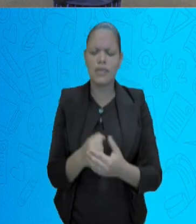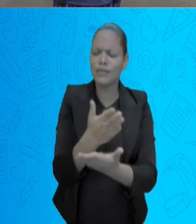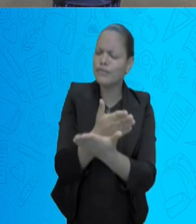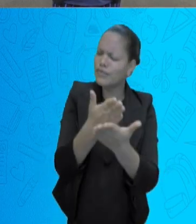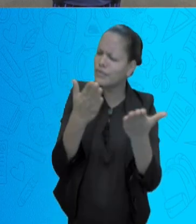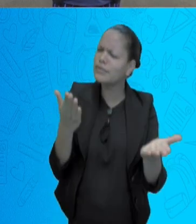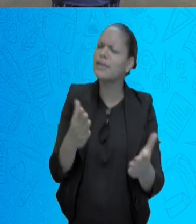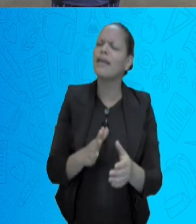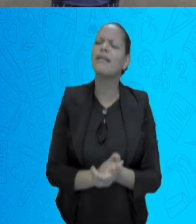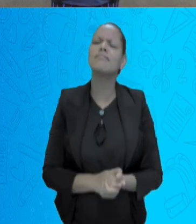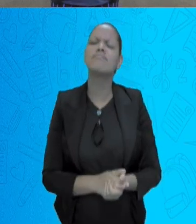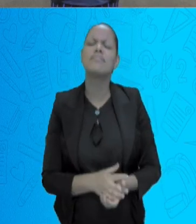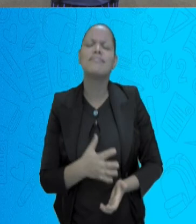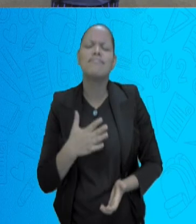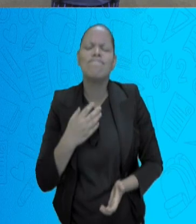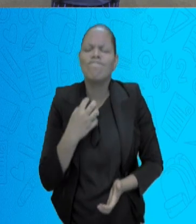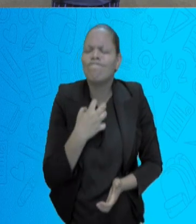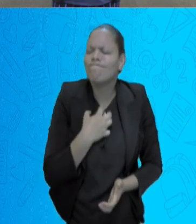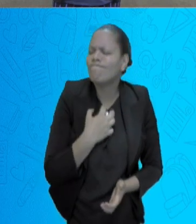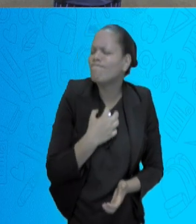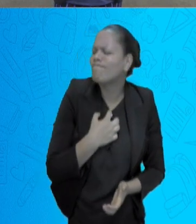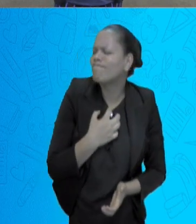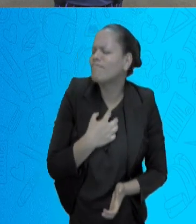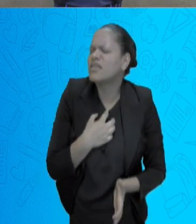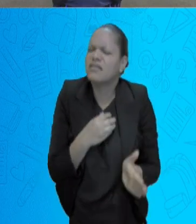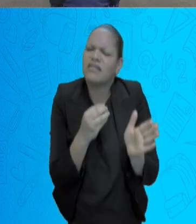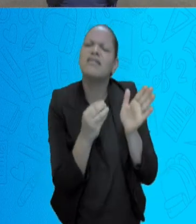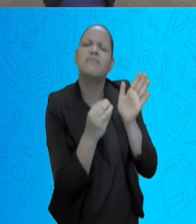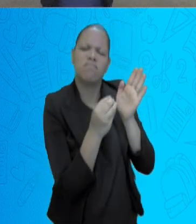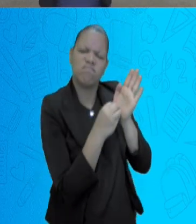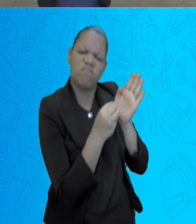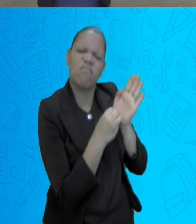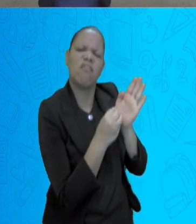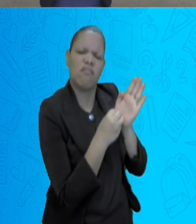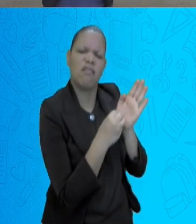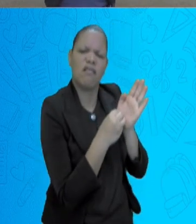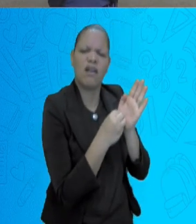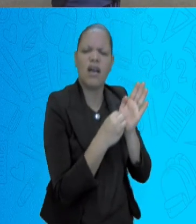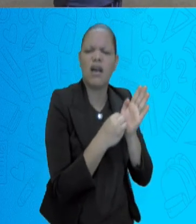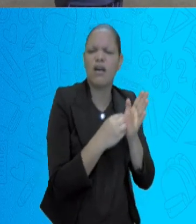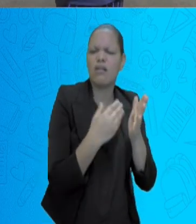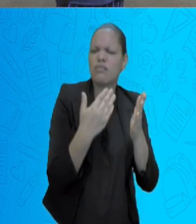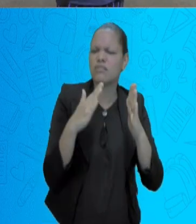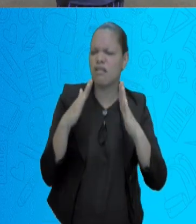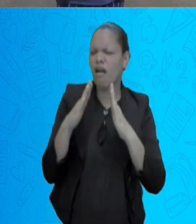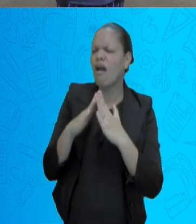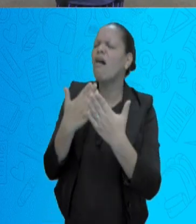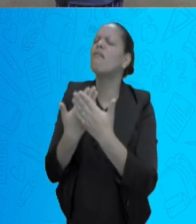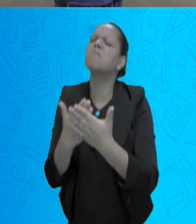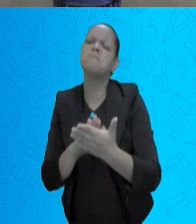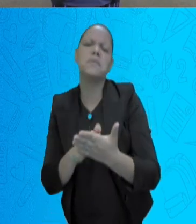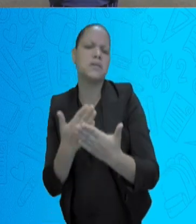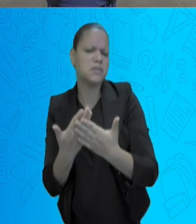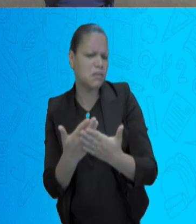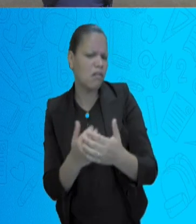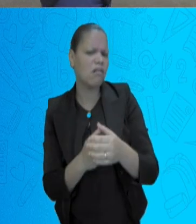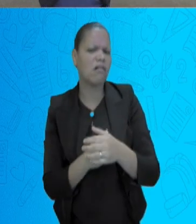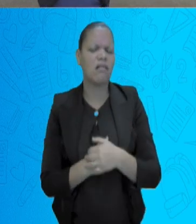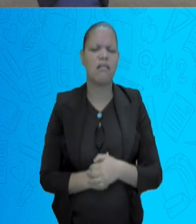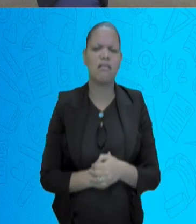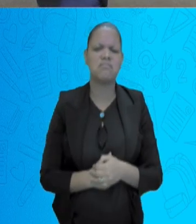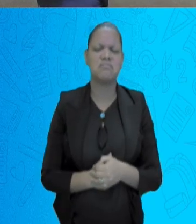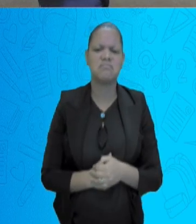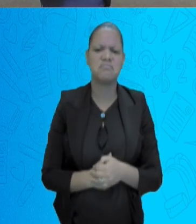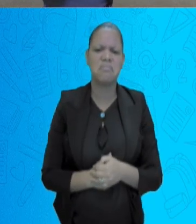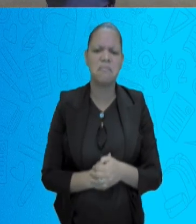vai citar como é que você está se sentindo. Está sentindo bem em casa? Acha que poderia ficar estudando assim? Ou você está sentindo